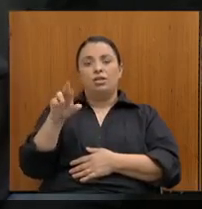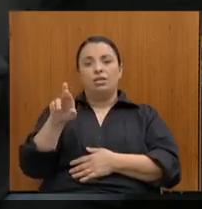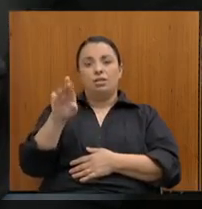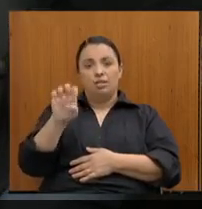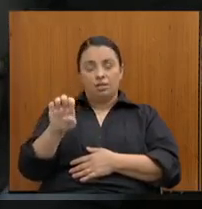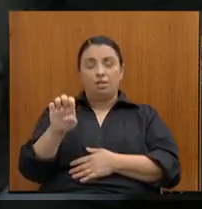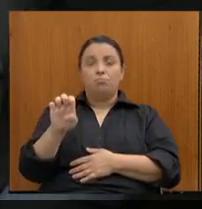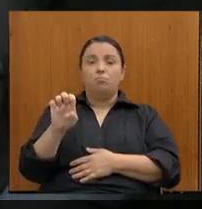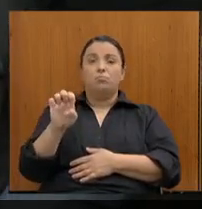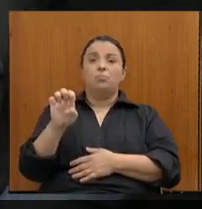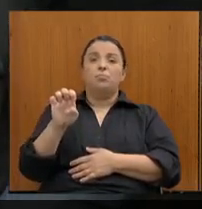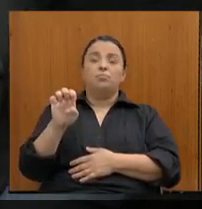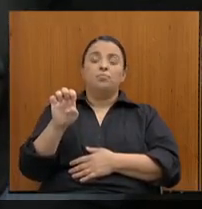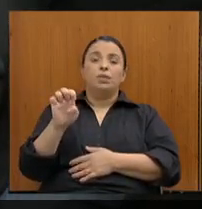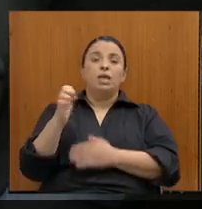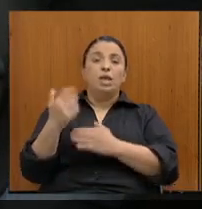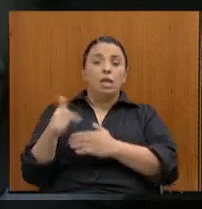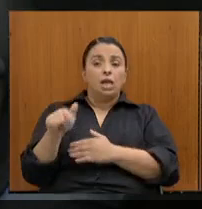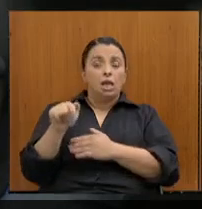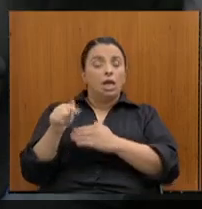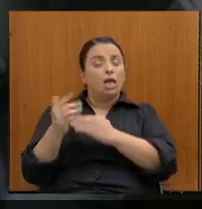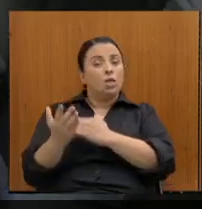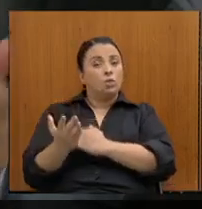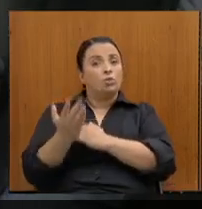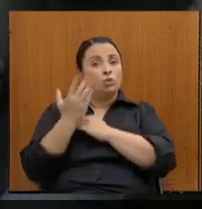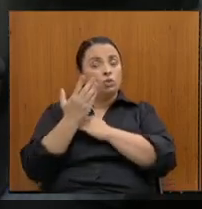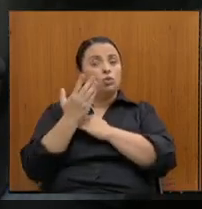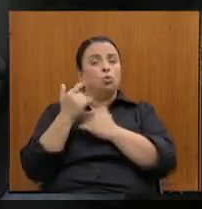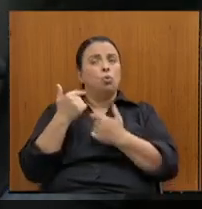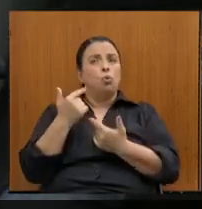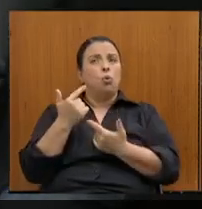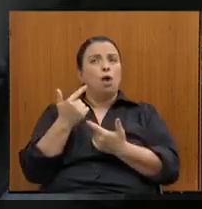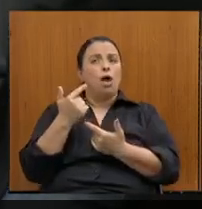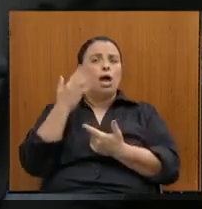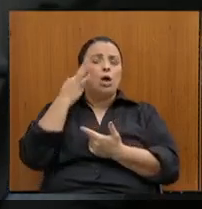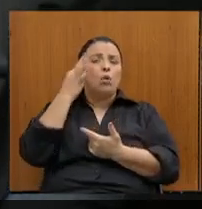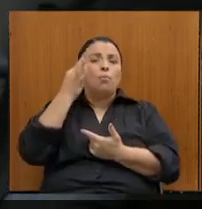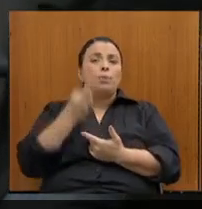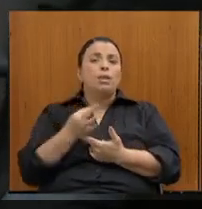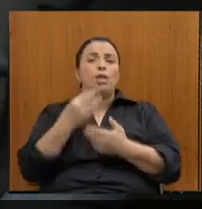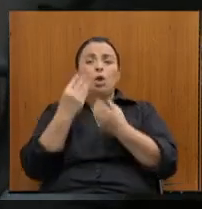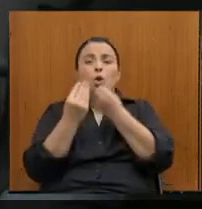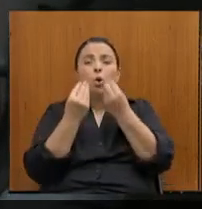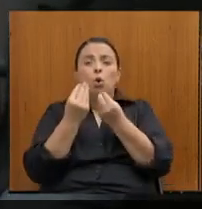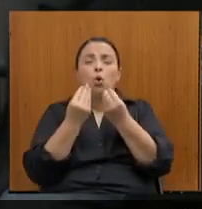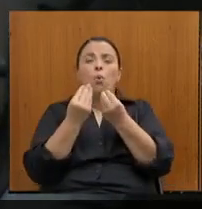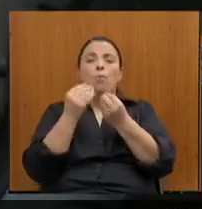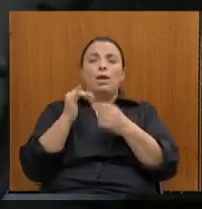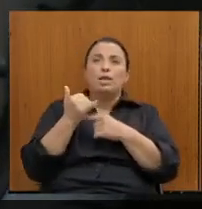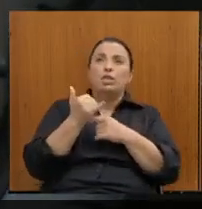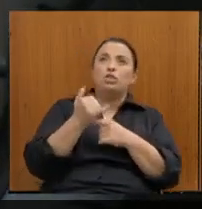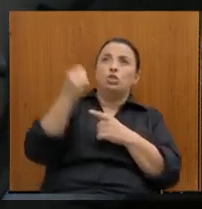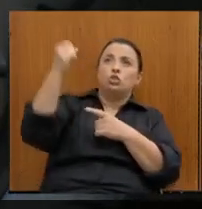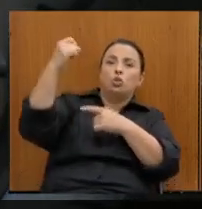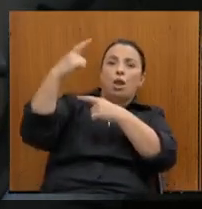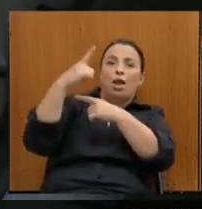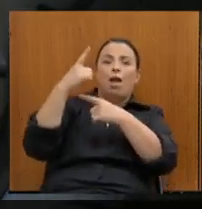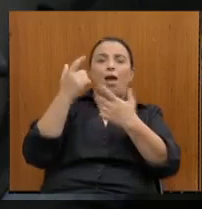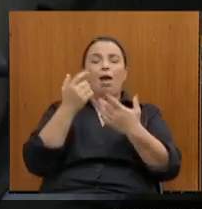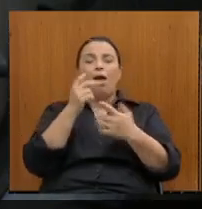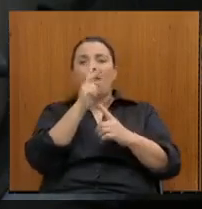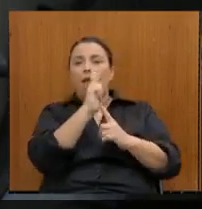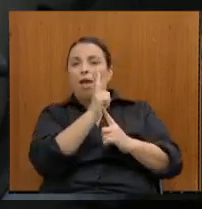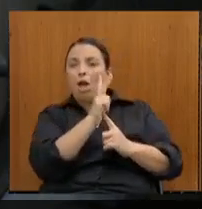desde o início a entender um pouco da o solar é orca de Jesus